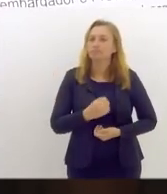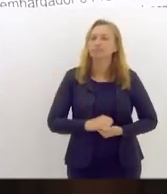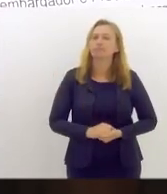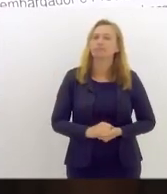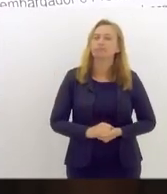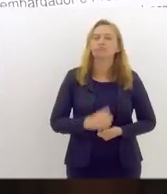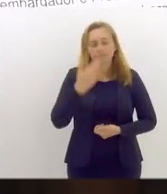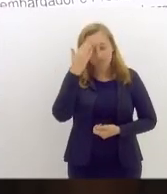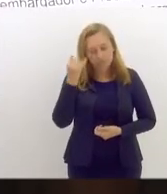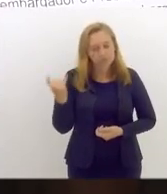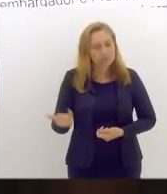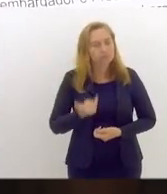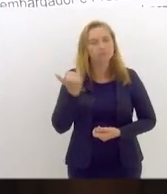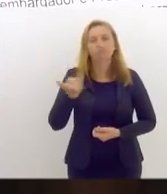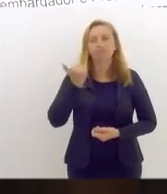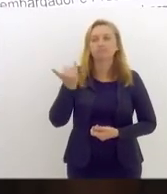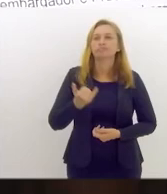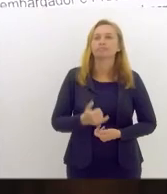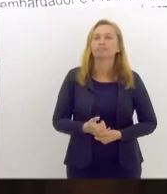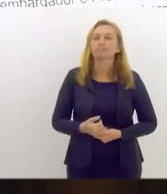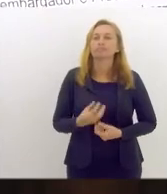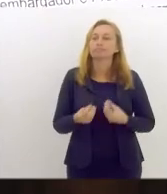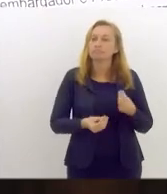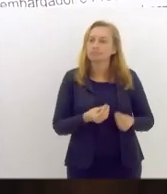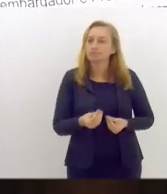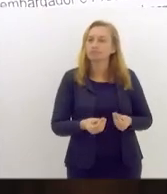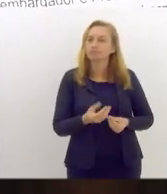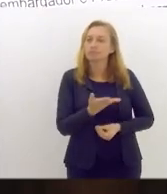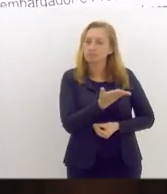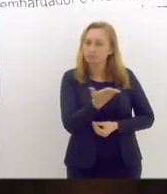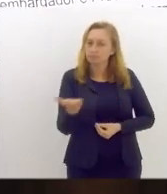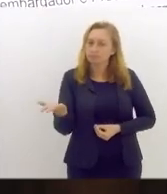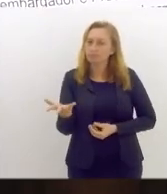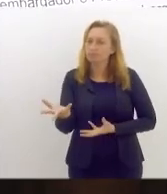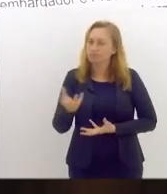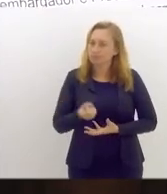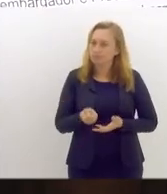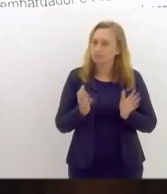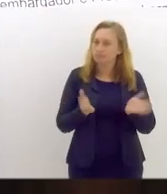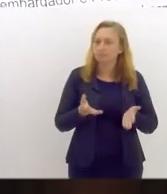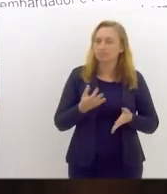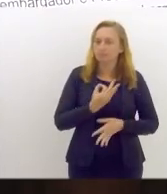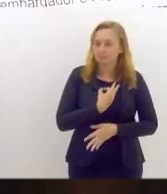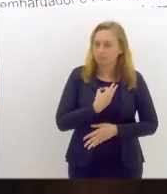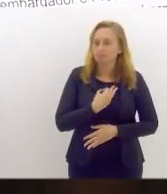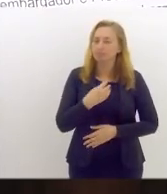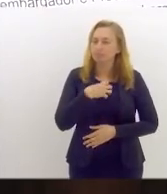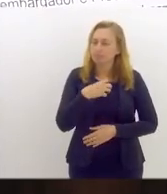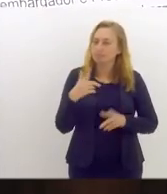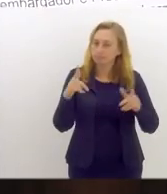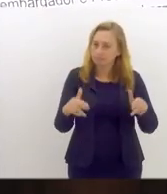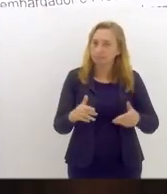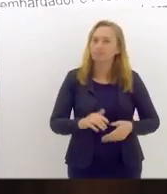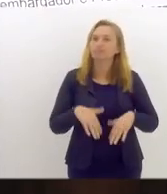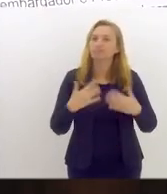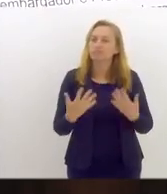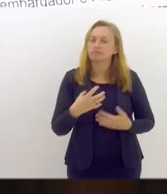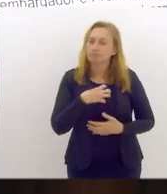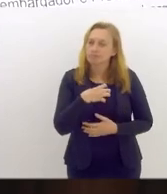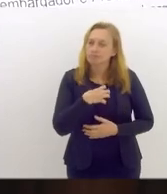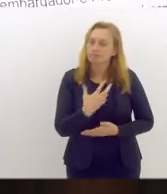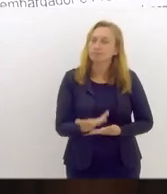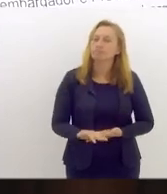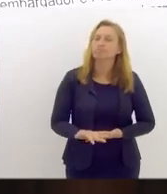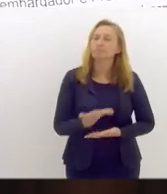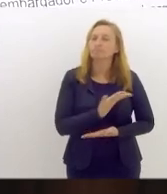E sei da importância e como senhores que estão recebendo essa medalha se sentem meu querido amigo